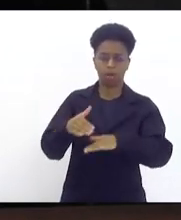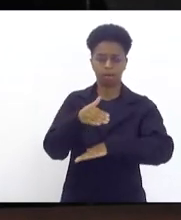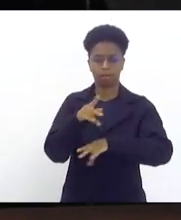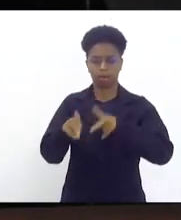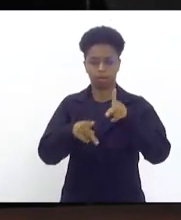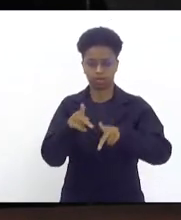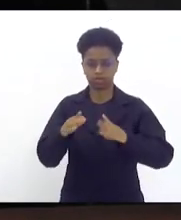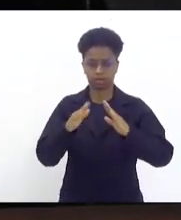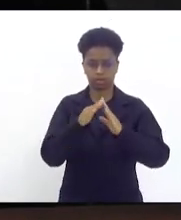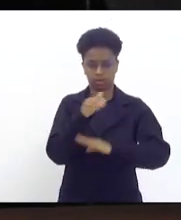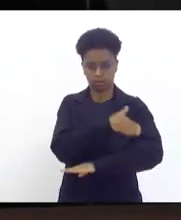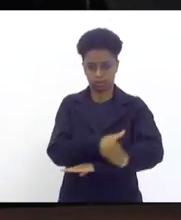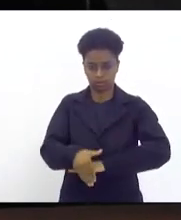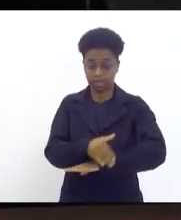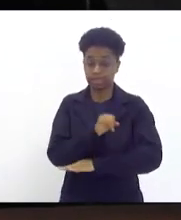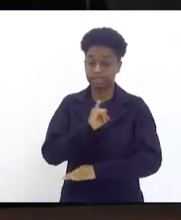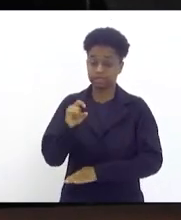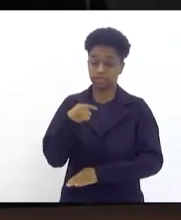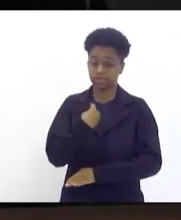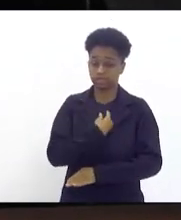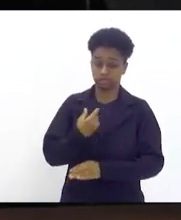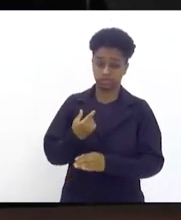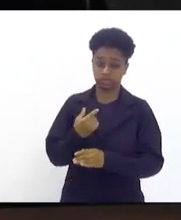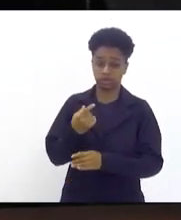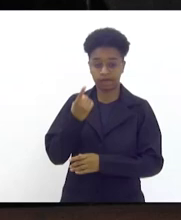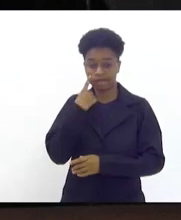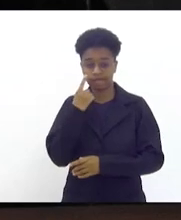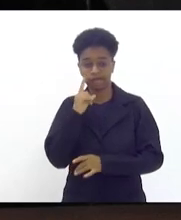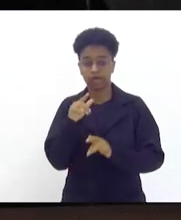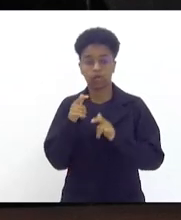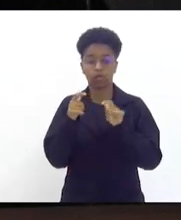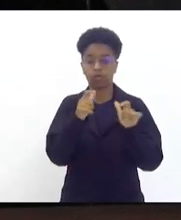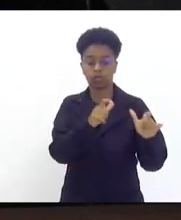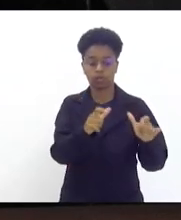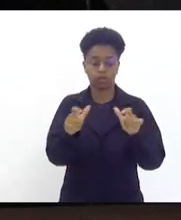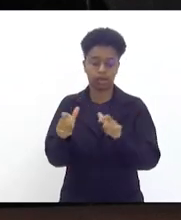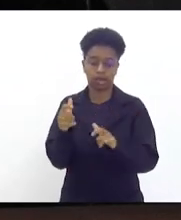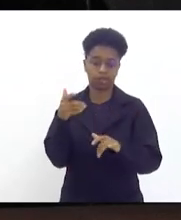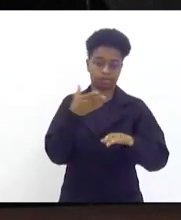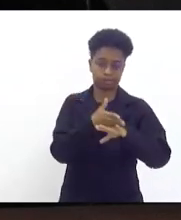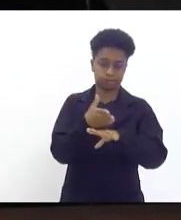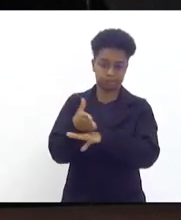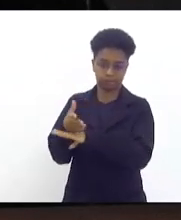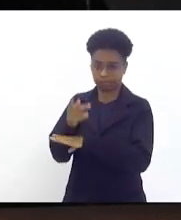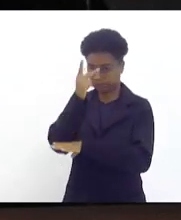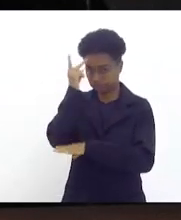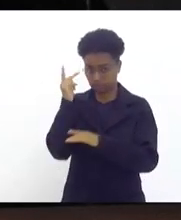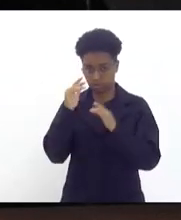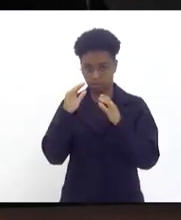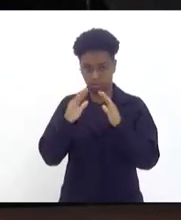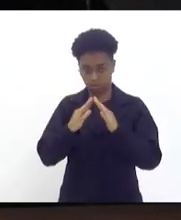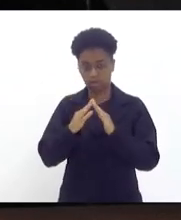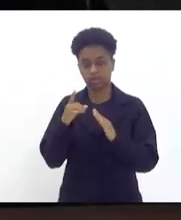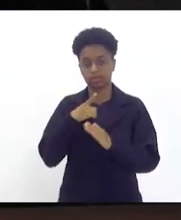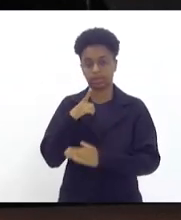pegar os pontos de frequência dos moradores a gente vai ver que ali no Largo da segunda-feira na kerastatua da